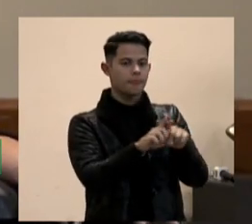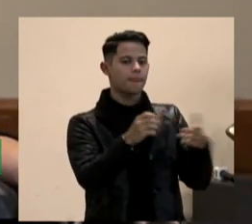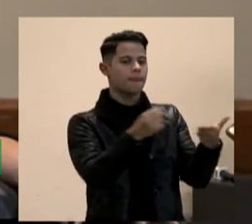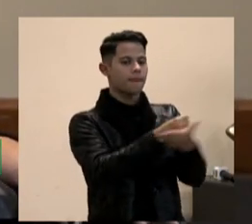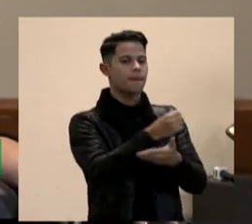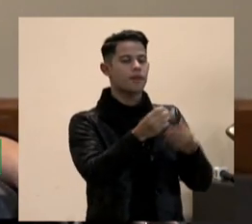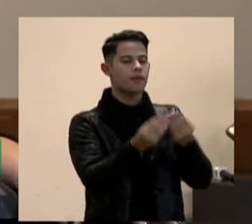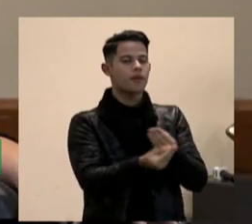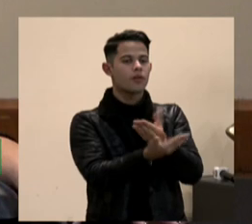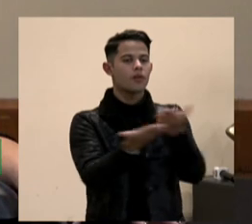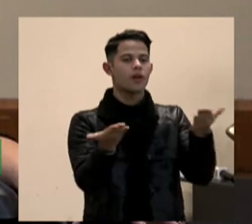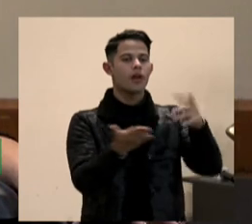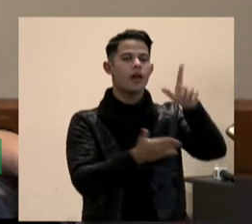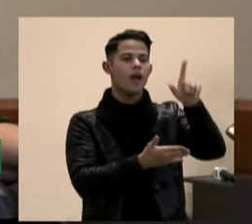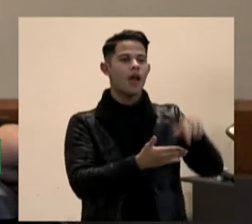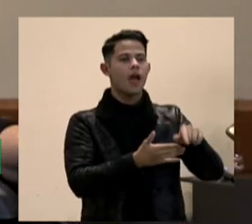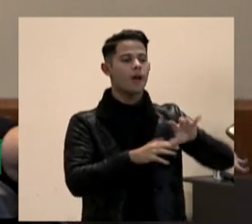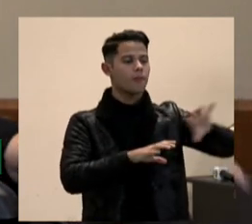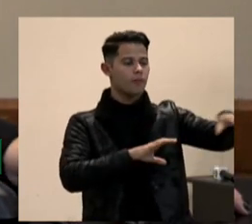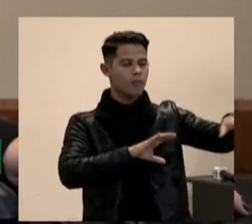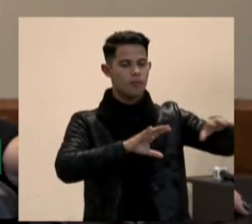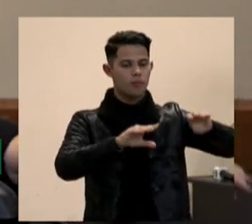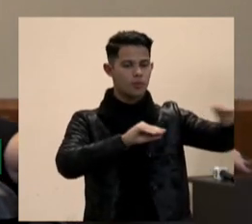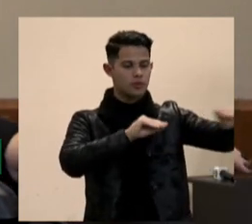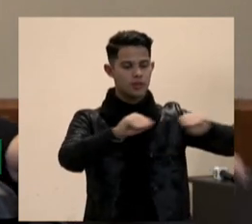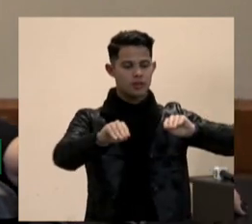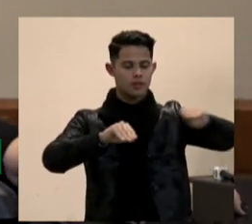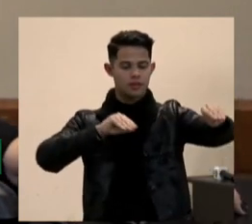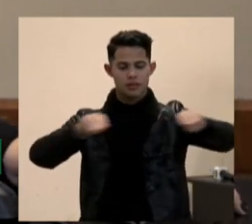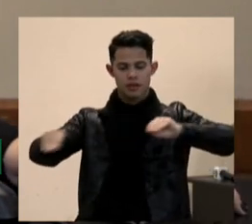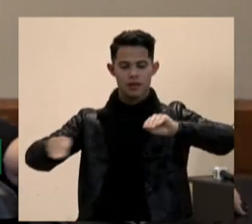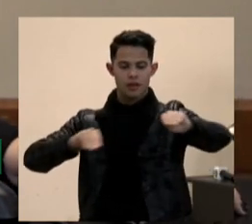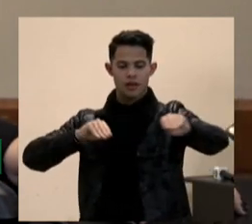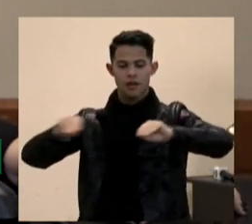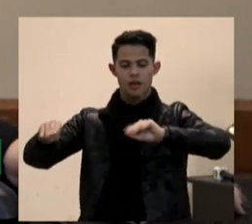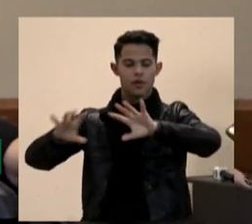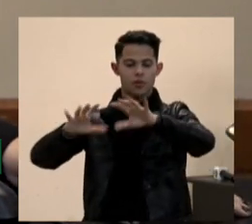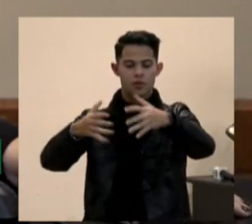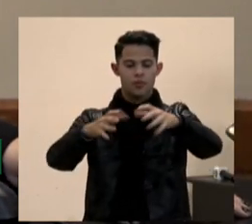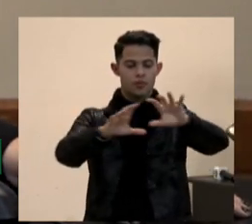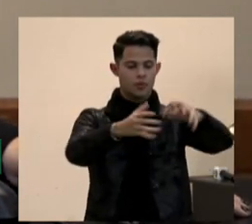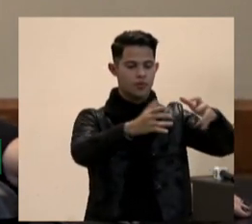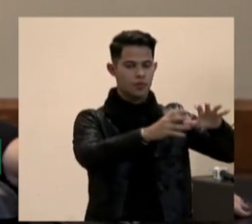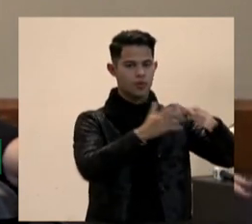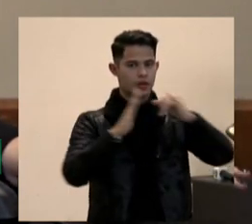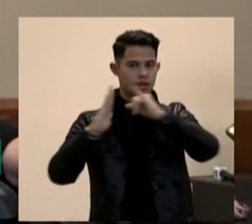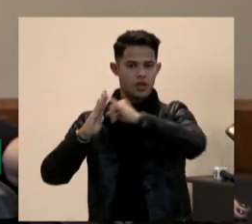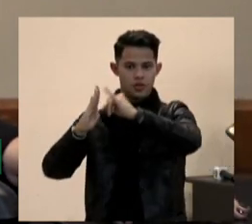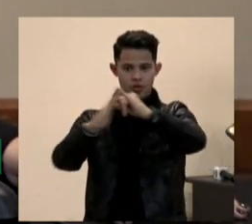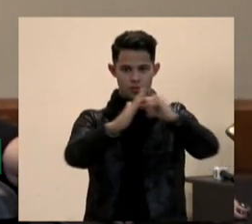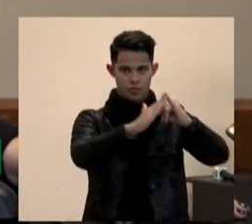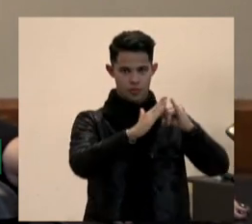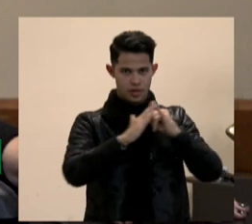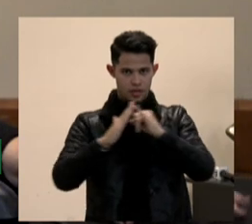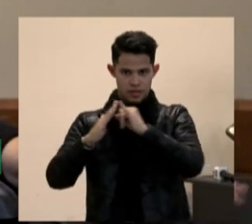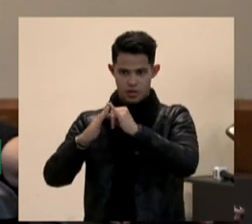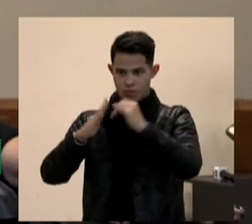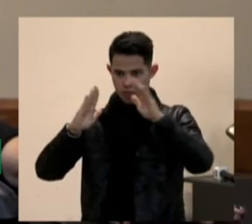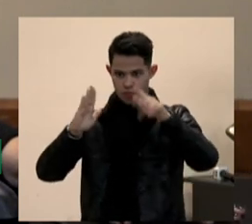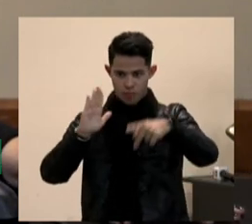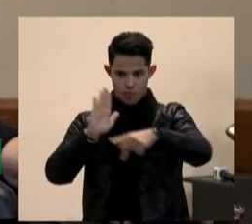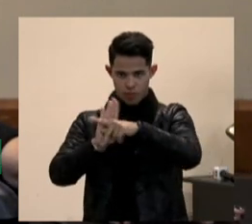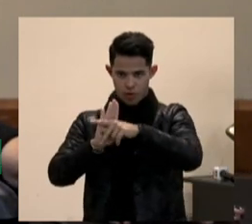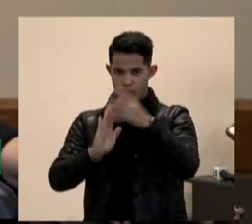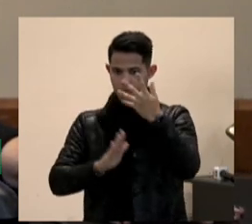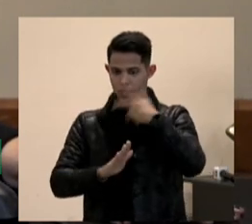oferta, o deslocamento de muitas turmas de instituições que são próprias de educação infantil para instituições compartilhadas com outras